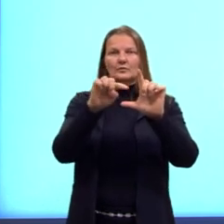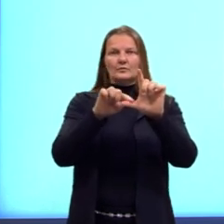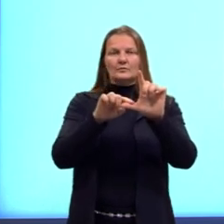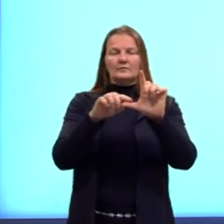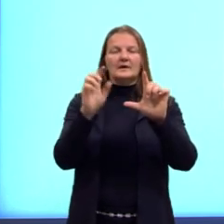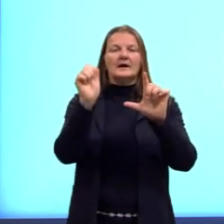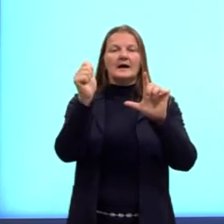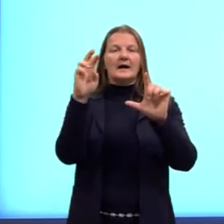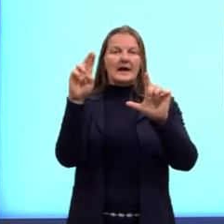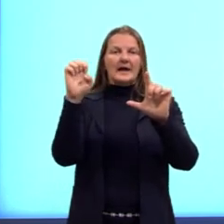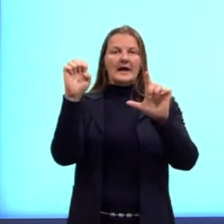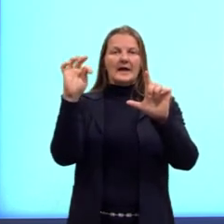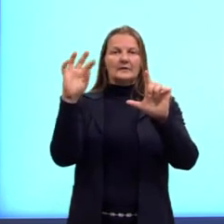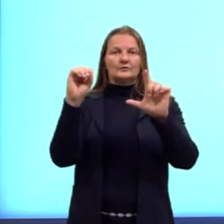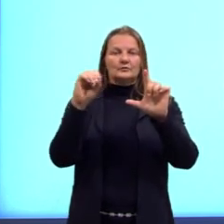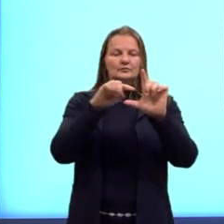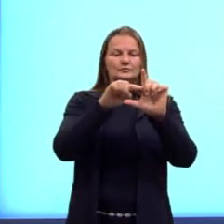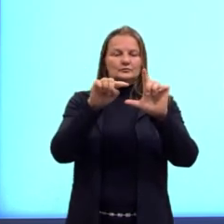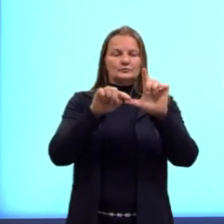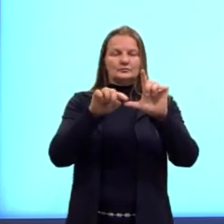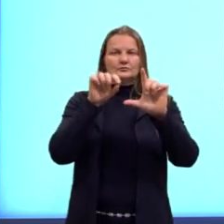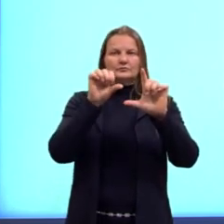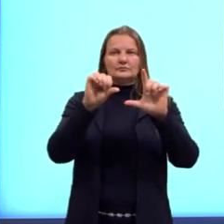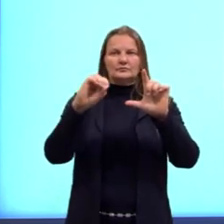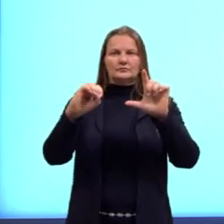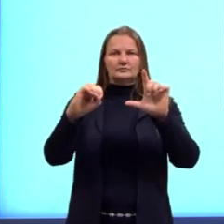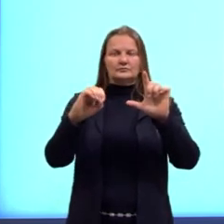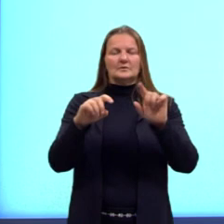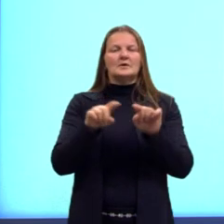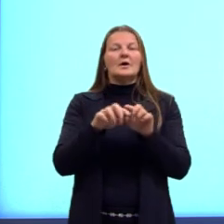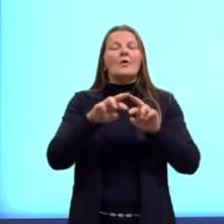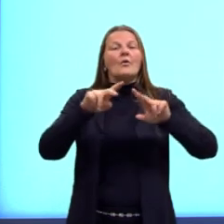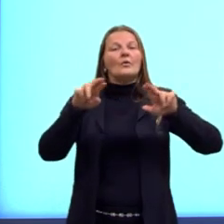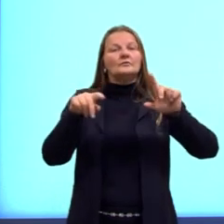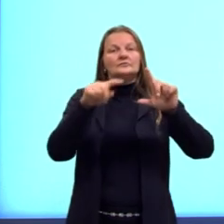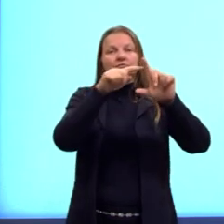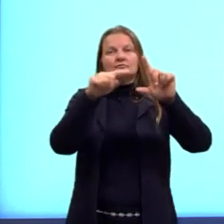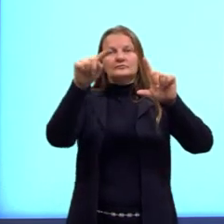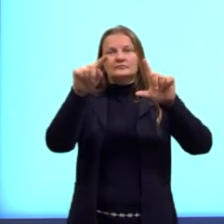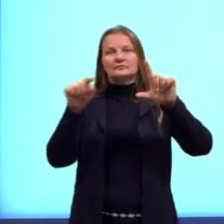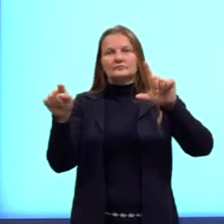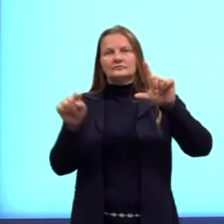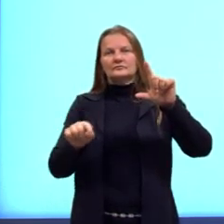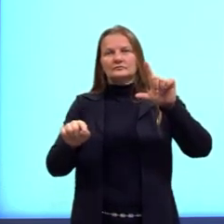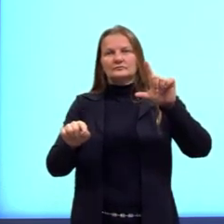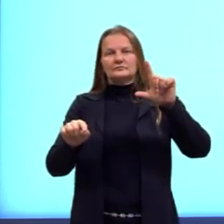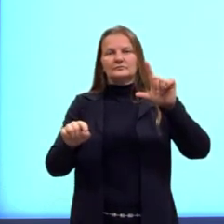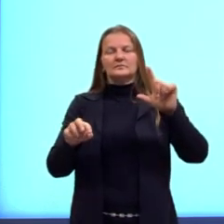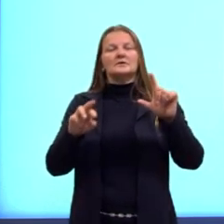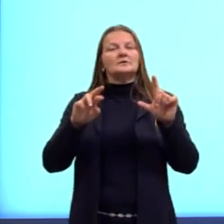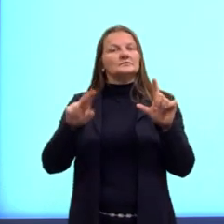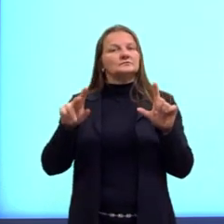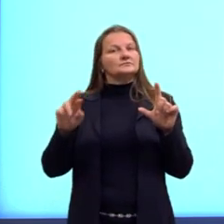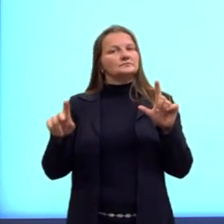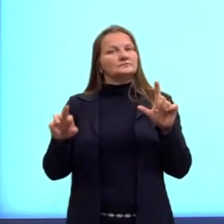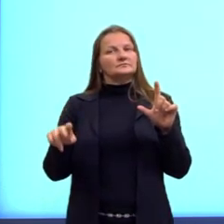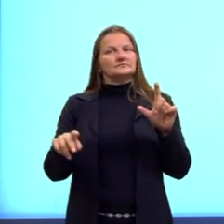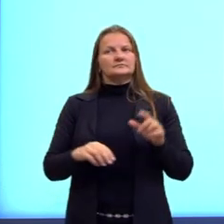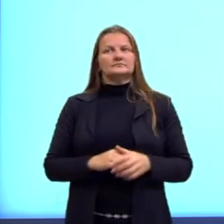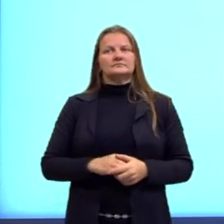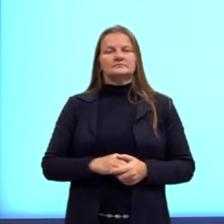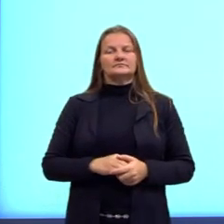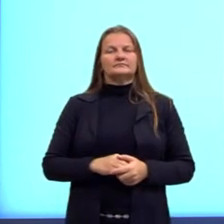reto né por isso nome retângulo os demais ângulos está em um triângulo retângulo eles são